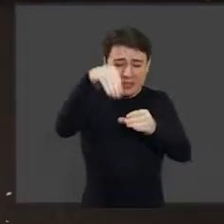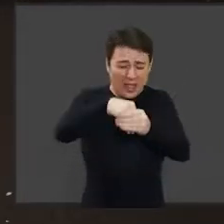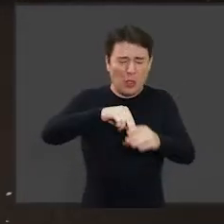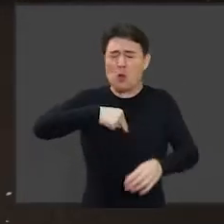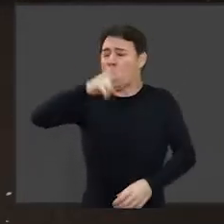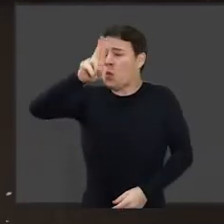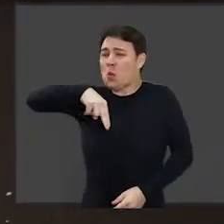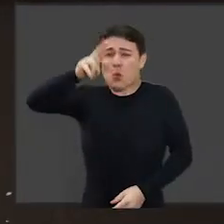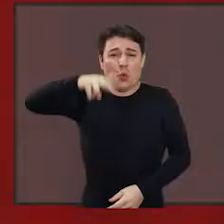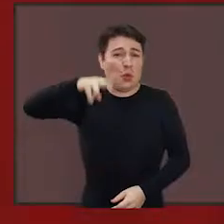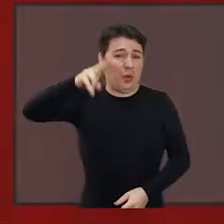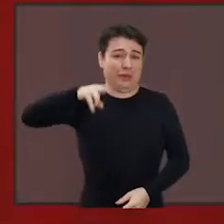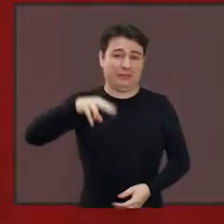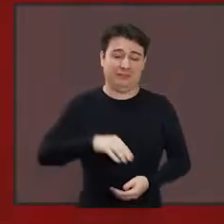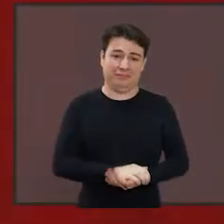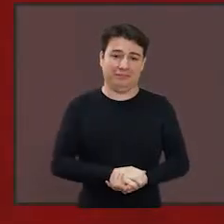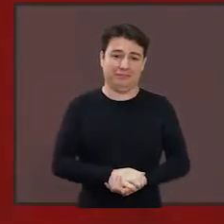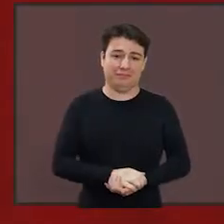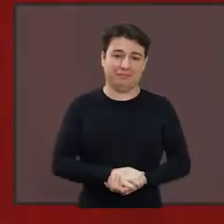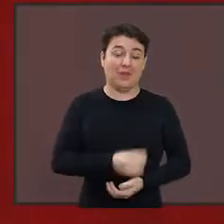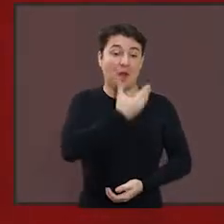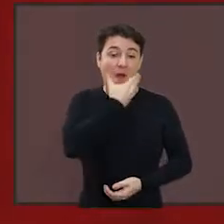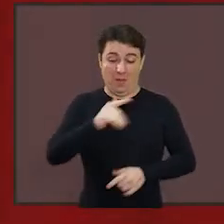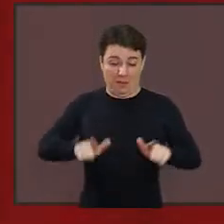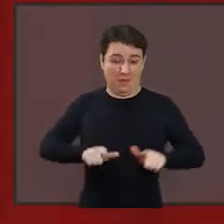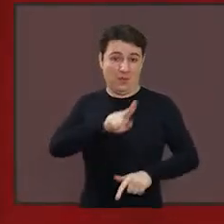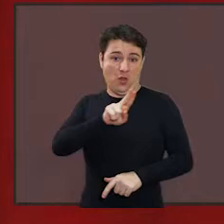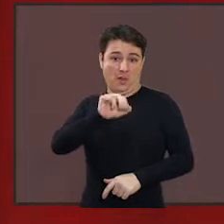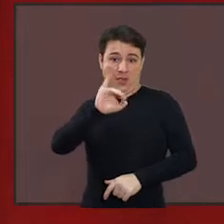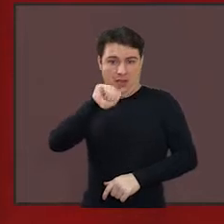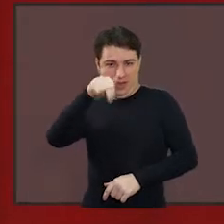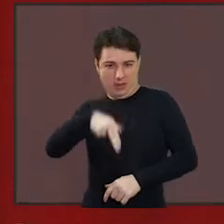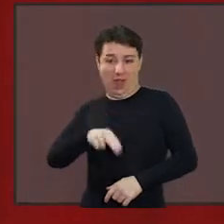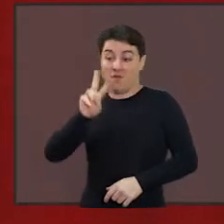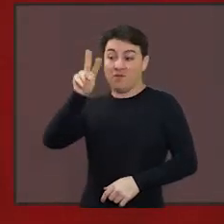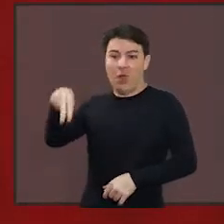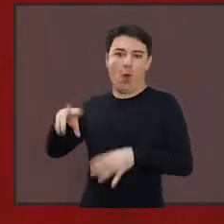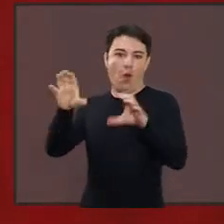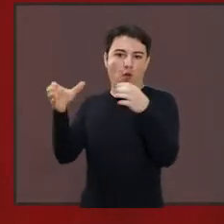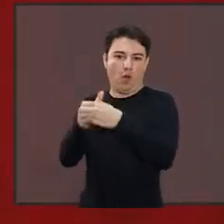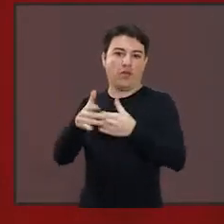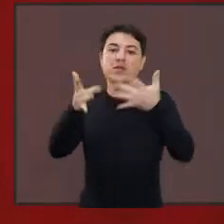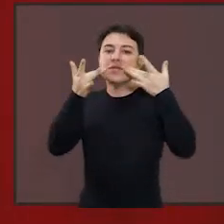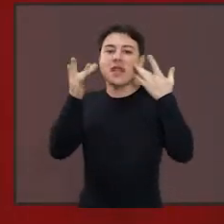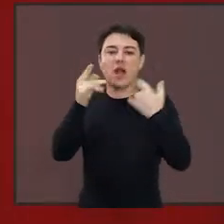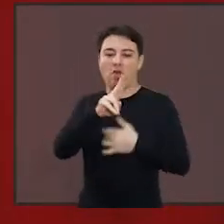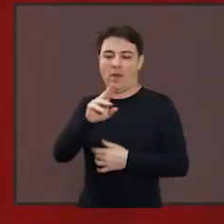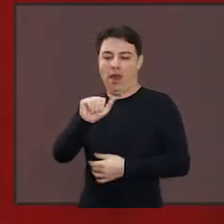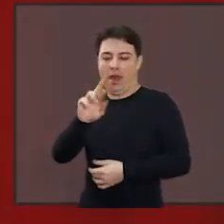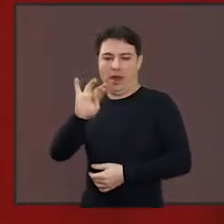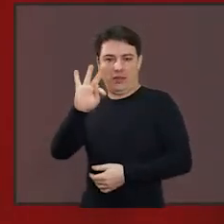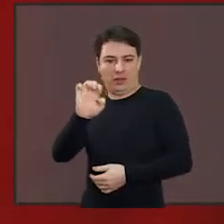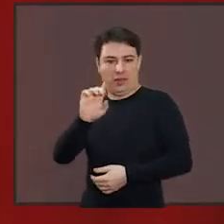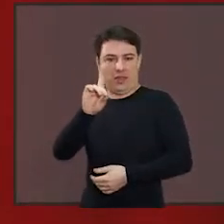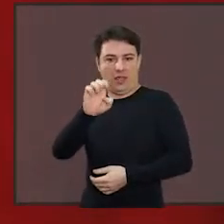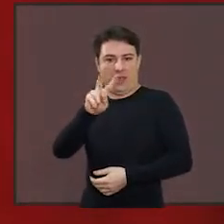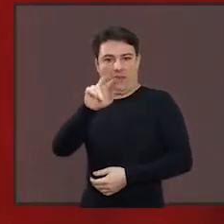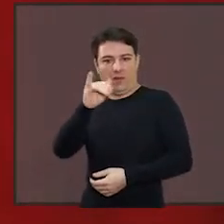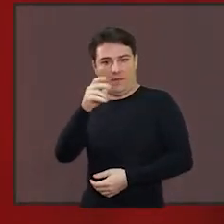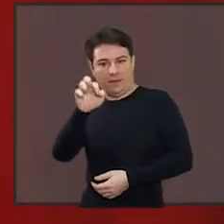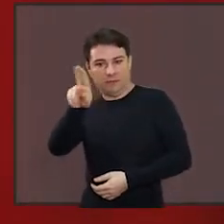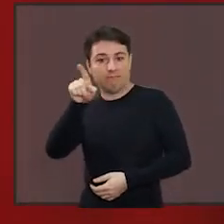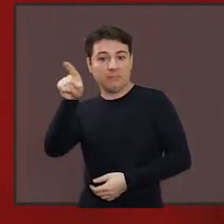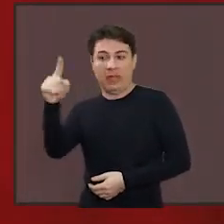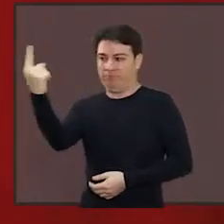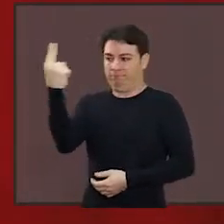nunca me imaginaria fazendo. Aí um primo meu, o Ian, viu que ia ter umas aulas de teatro, né, do grupo Arte de